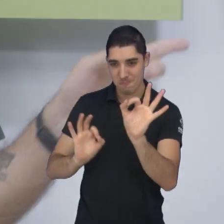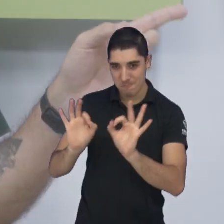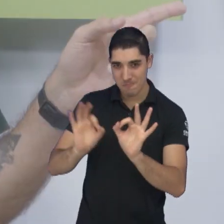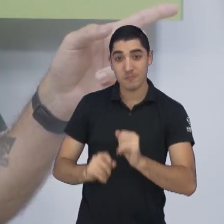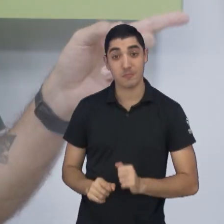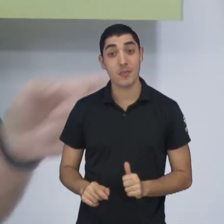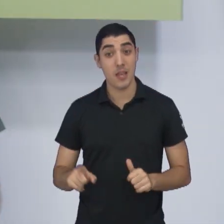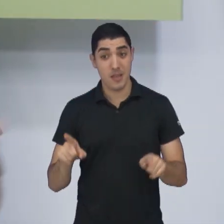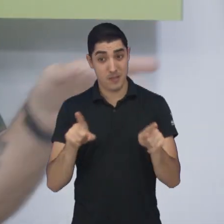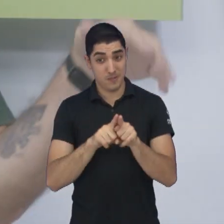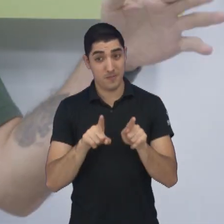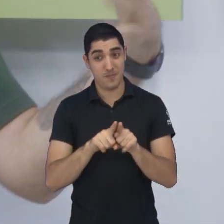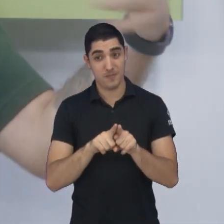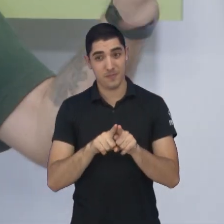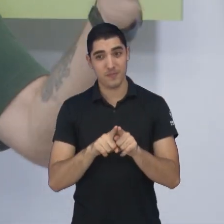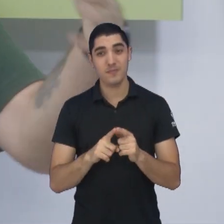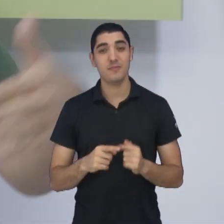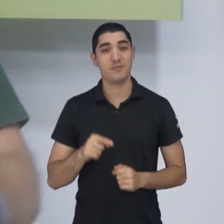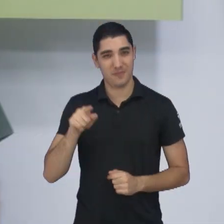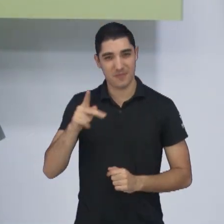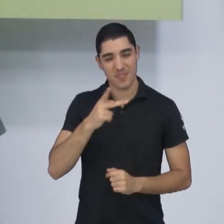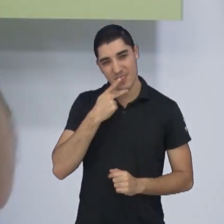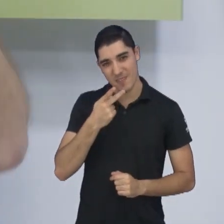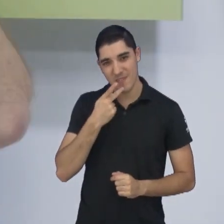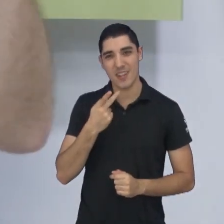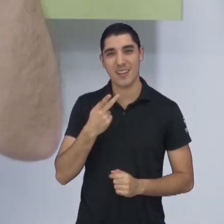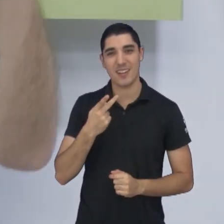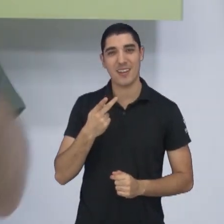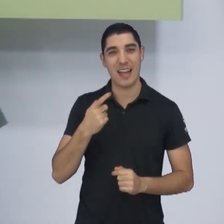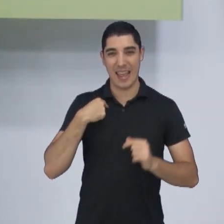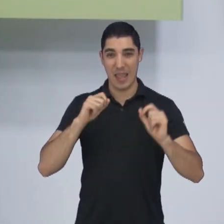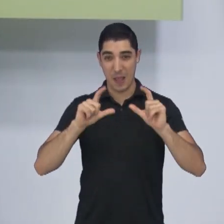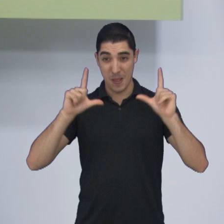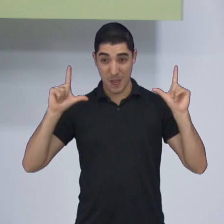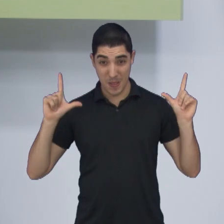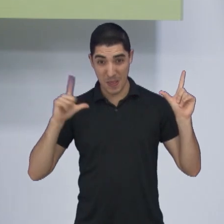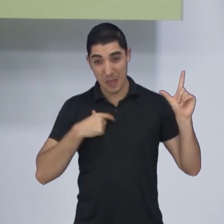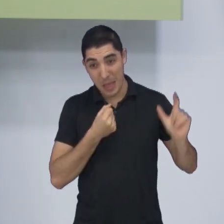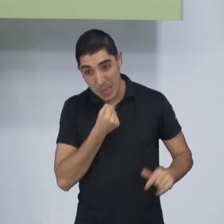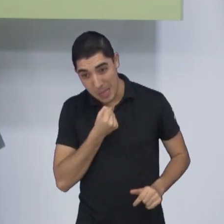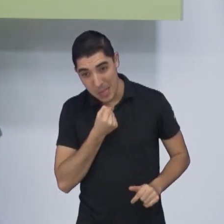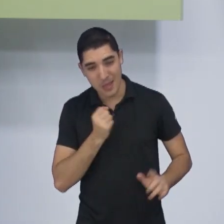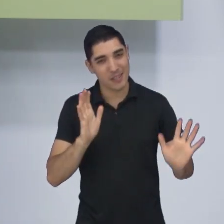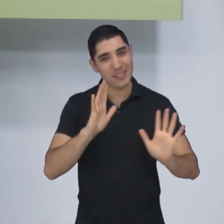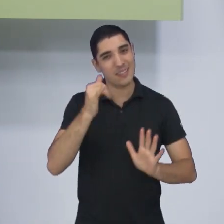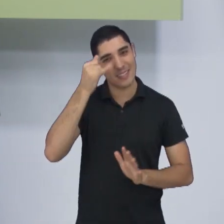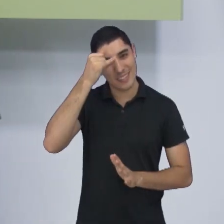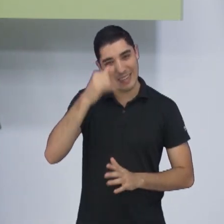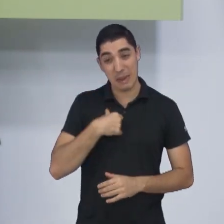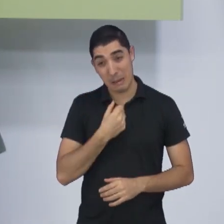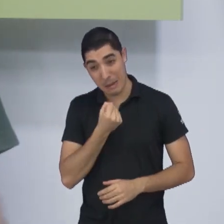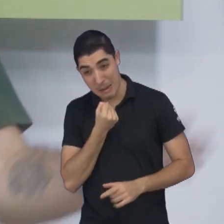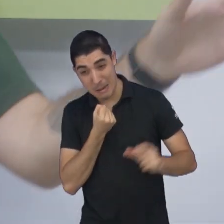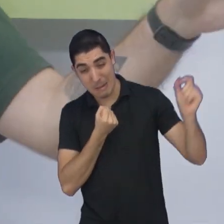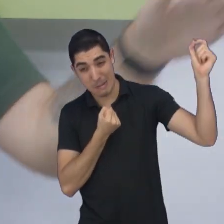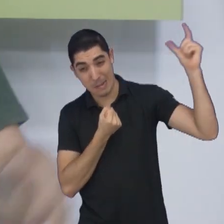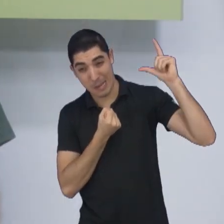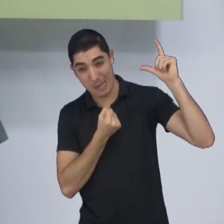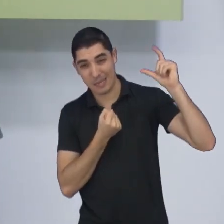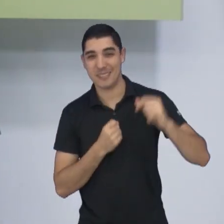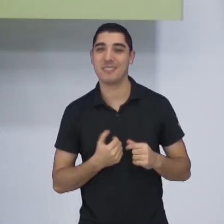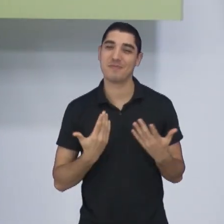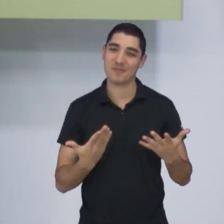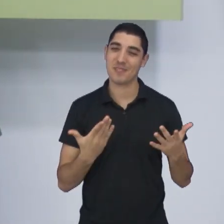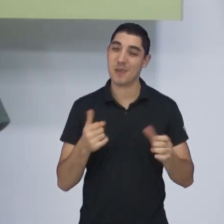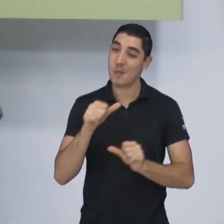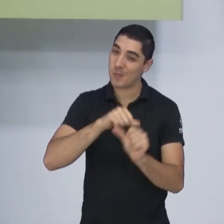ter usado essa, quando você estava falando da Copa Capivara, em vez de deixar meu frame assim, ó, com o sol, assim, ó, poderia ter usado essa